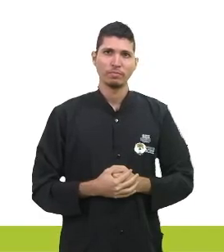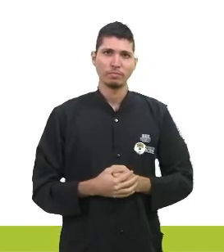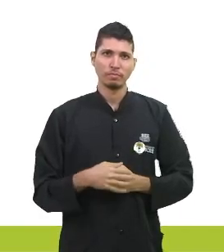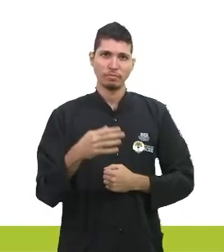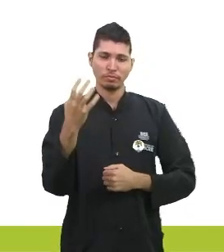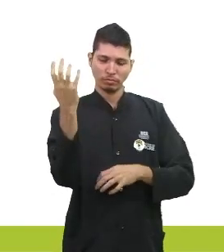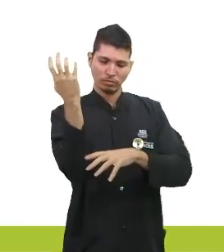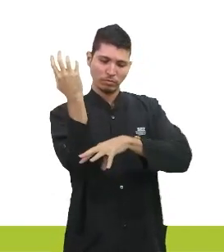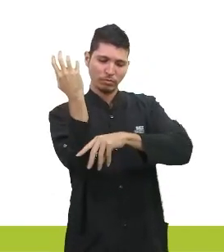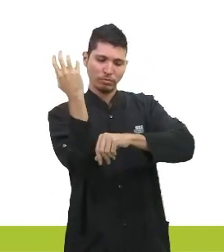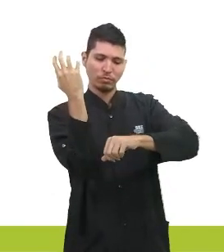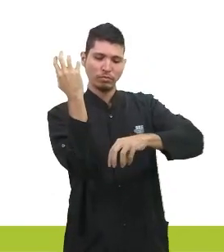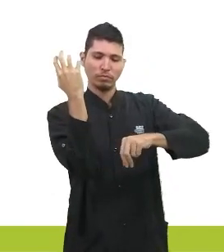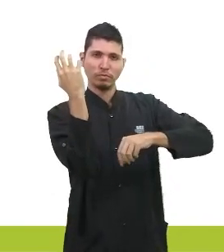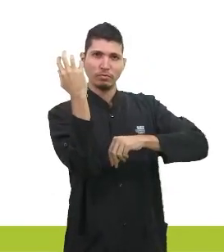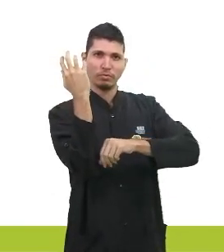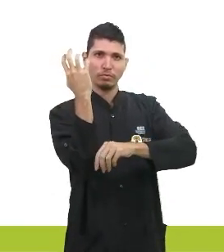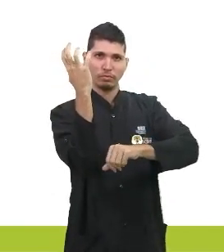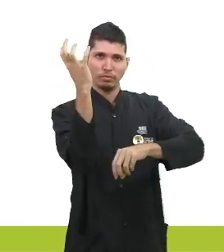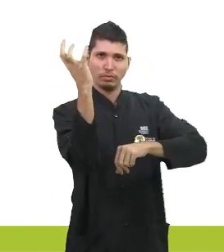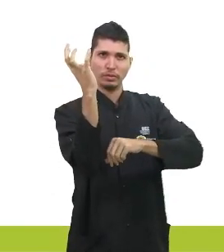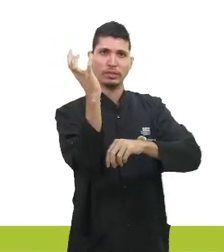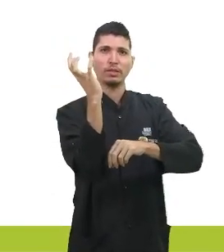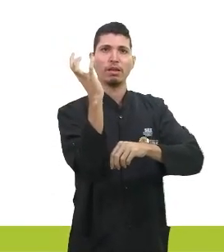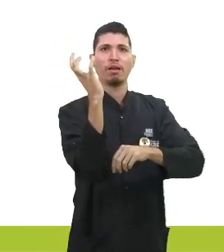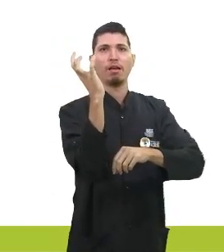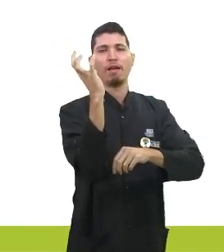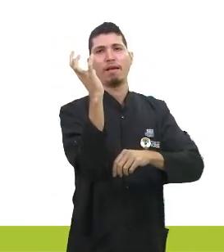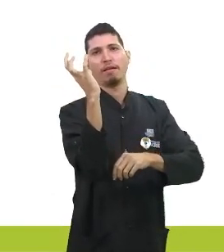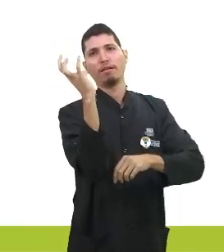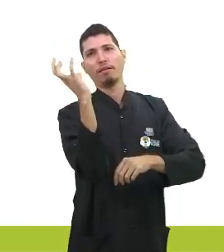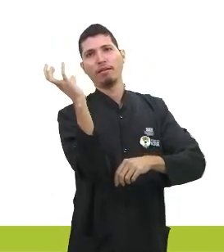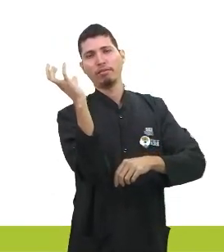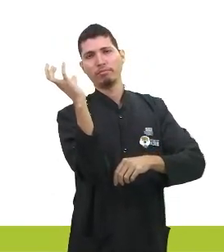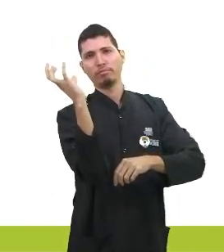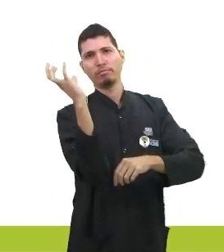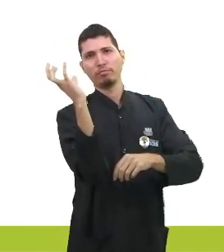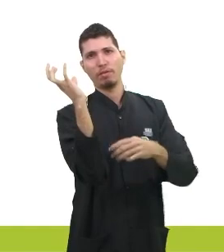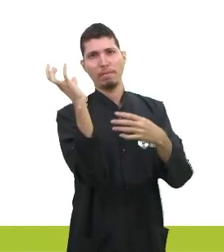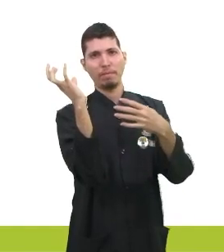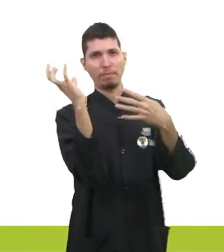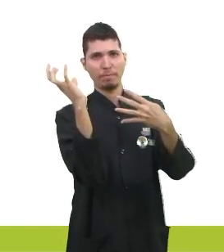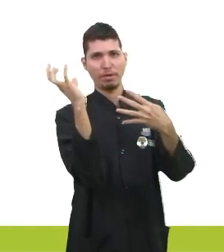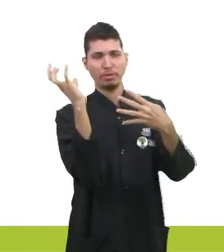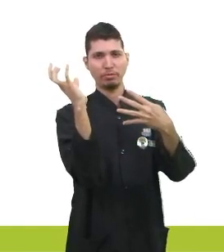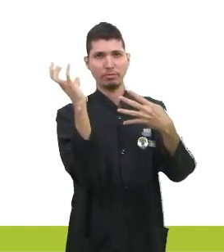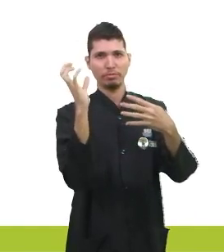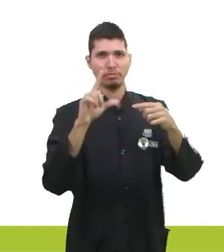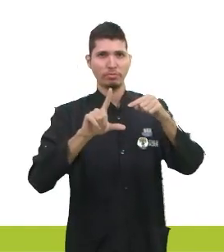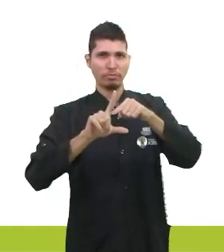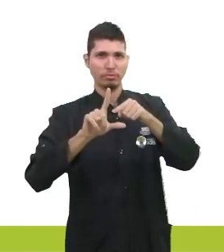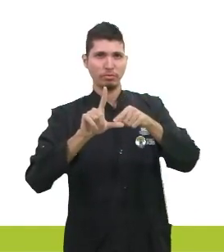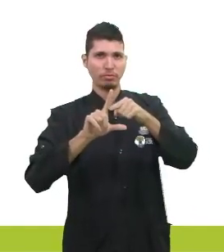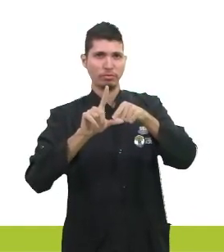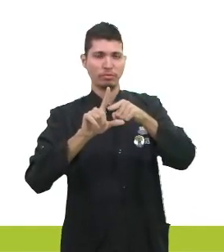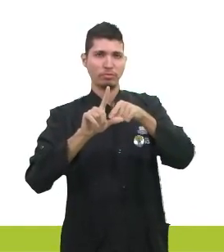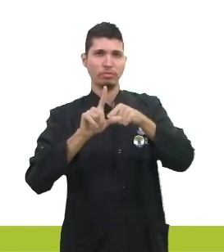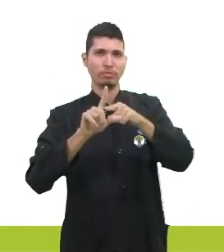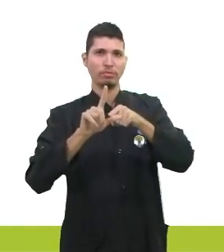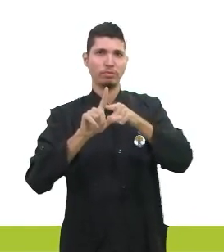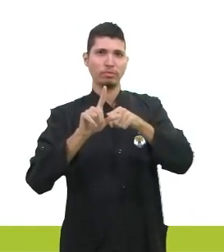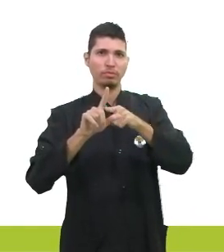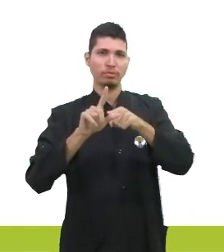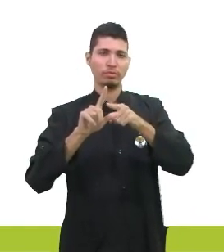graus. Como ela faz um ângulo de inclinação na vertical de 4 graus, então ela está em relação ao solo com